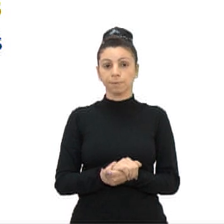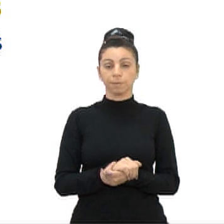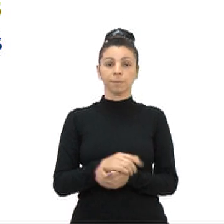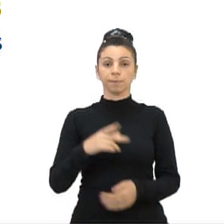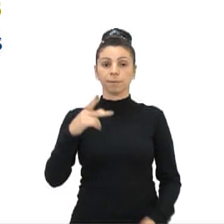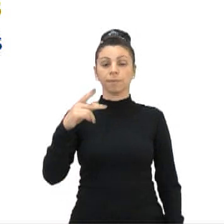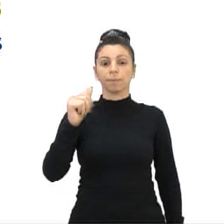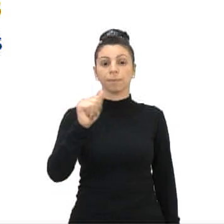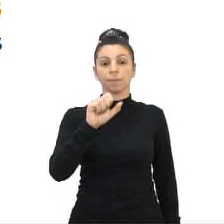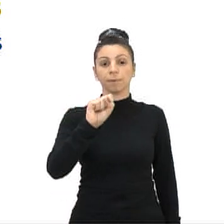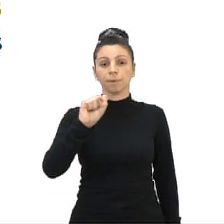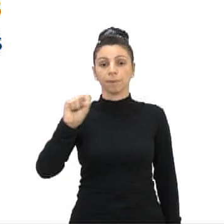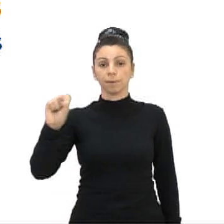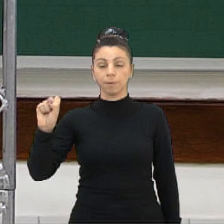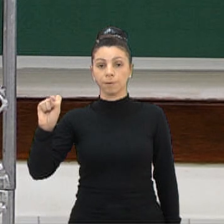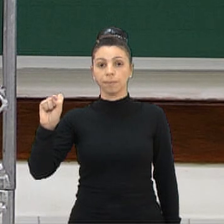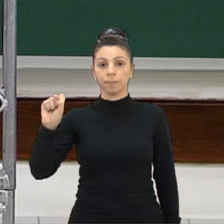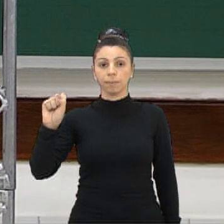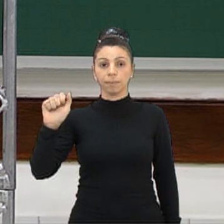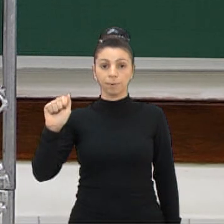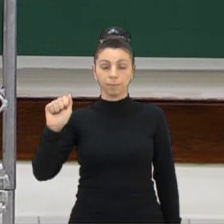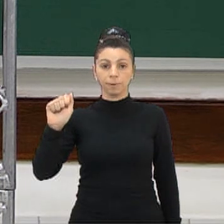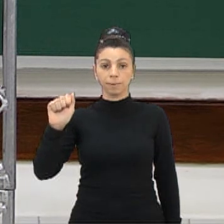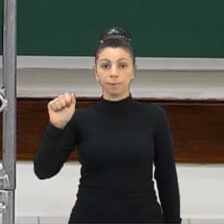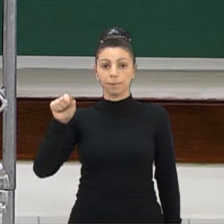Certo, pessoal? Então quem fez assim acertou, parabéns.